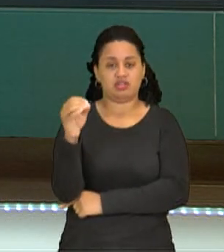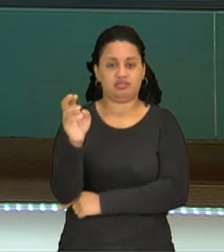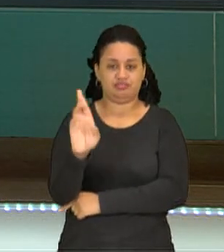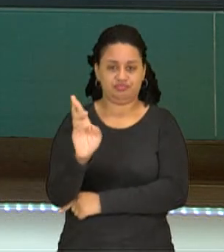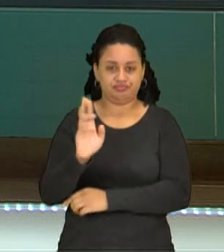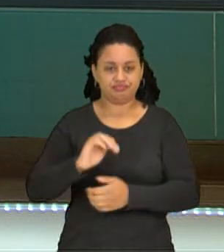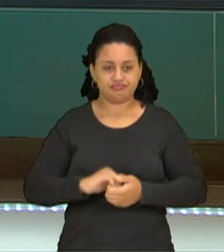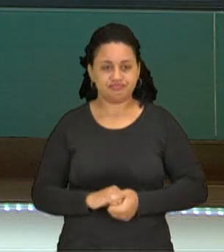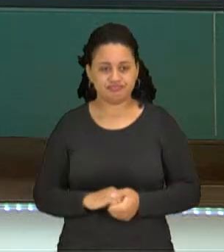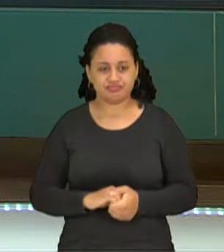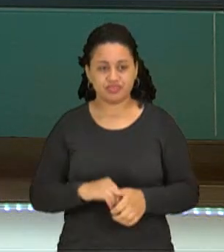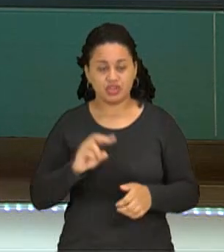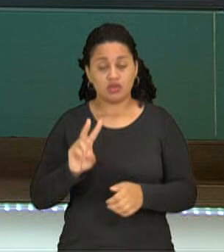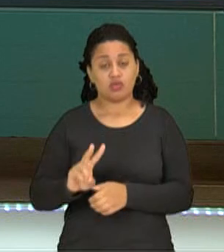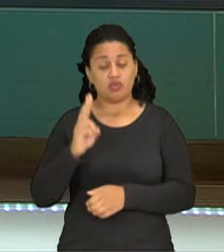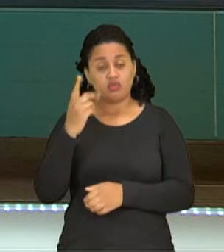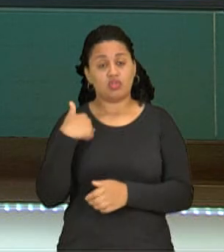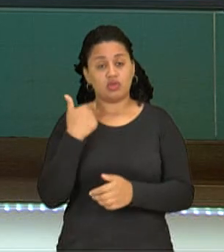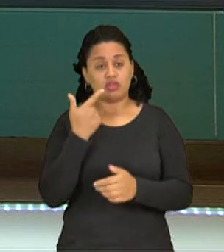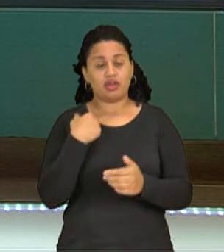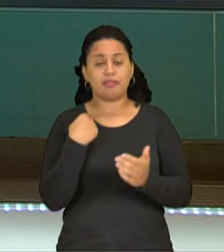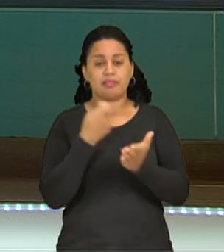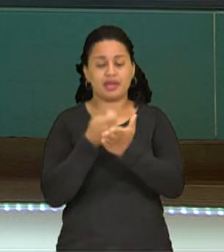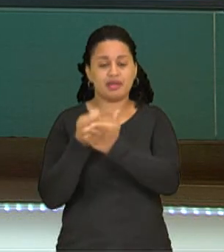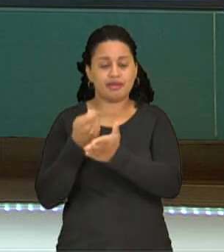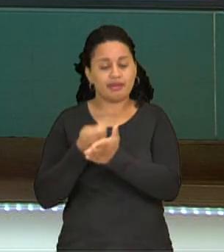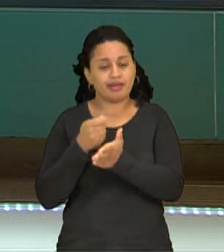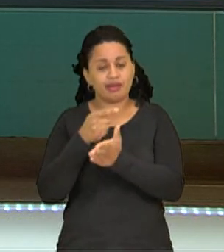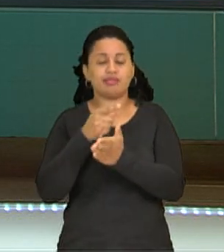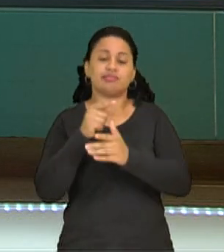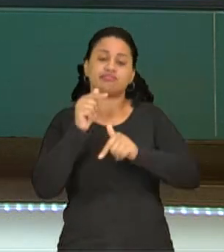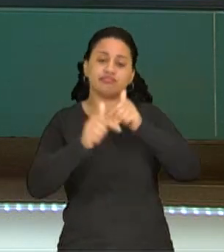6.782,40, que é o valor gasto que a gente vai ter nesse